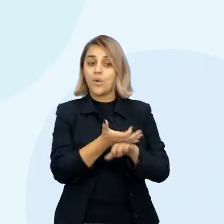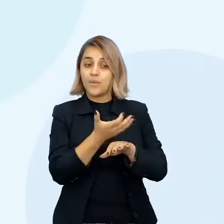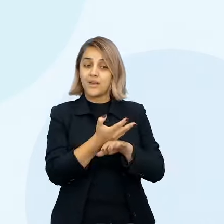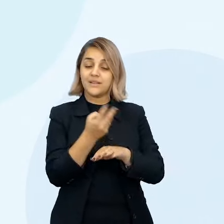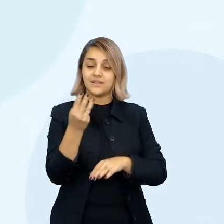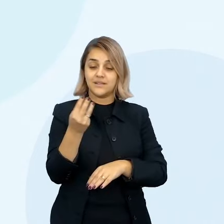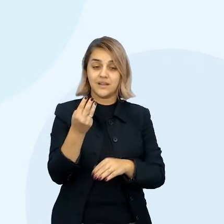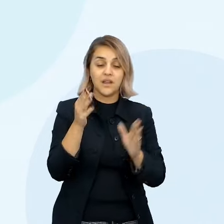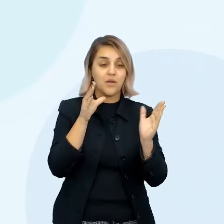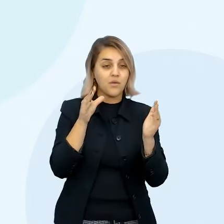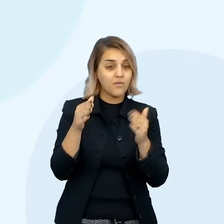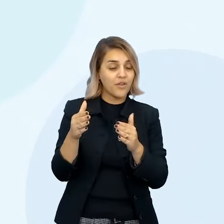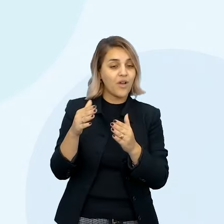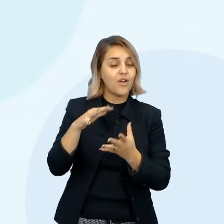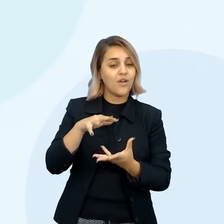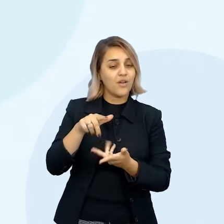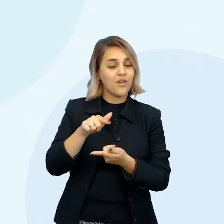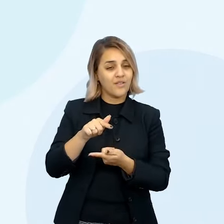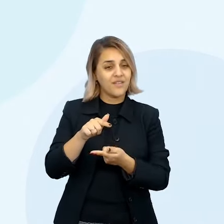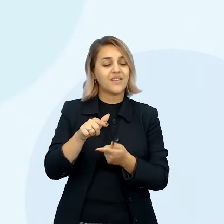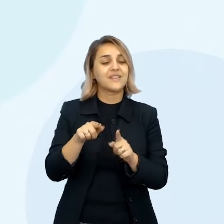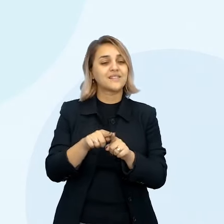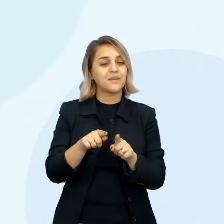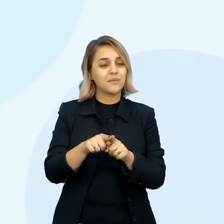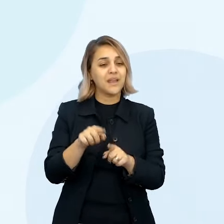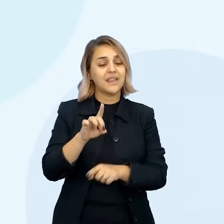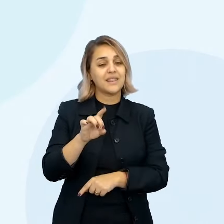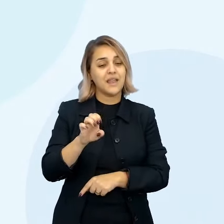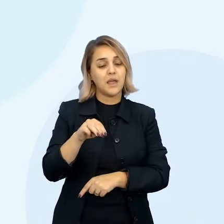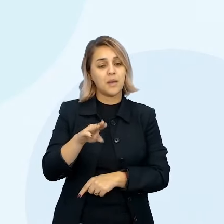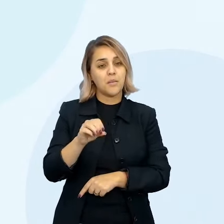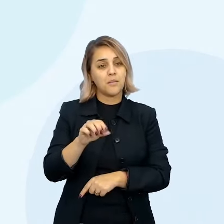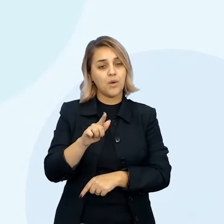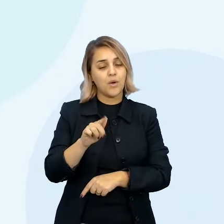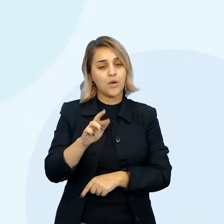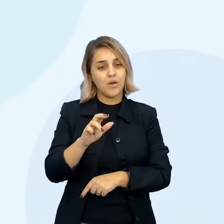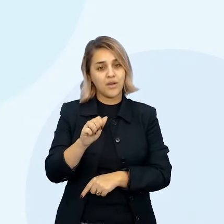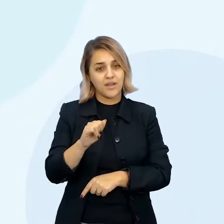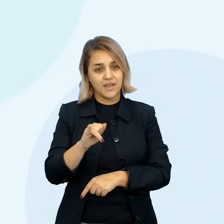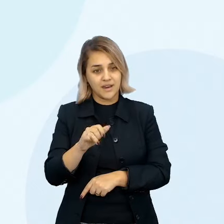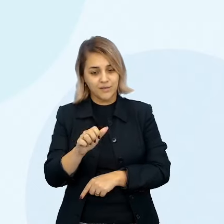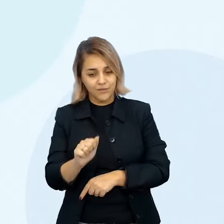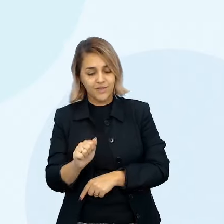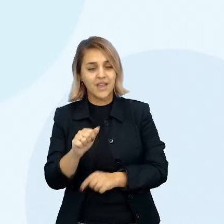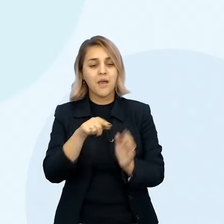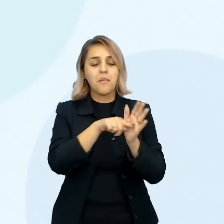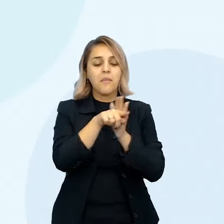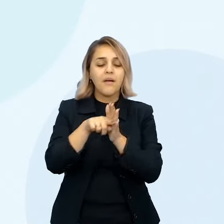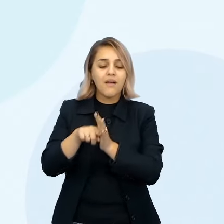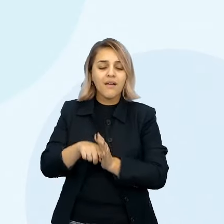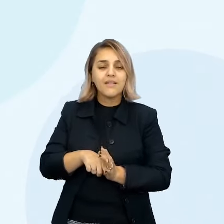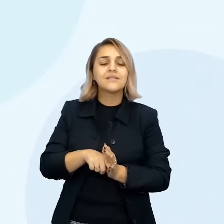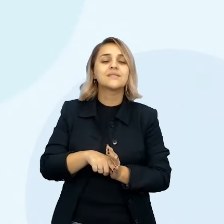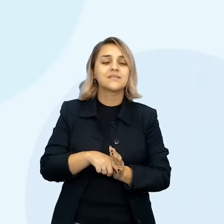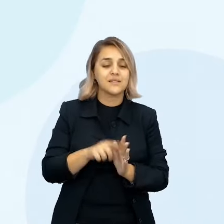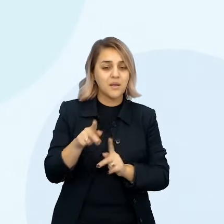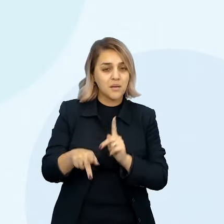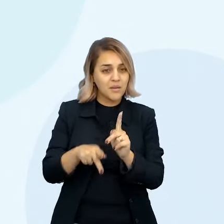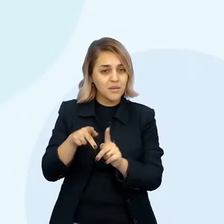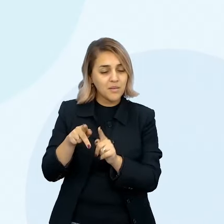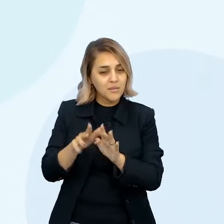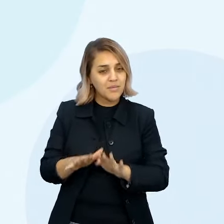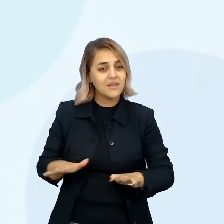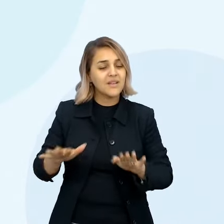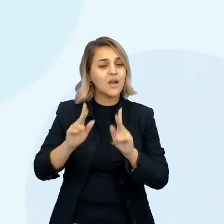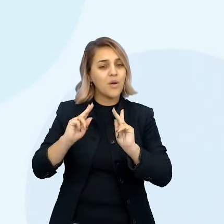mais focado aí na geografia, demografia, né, investigação das populações humanas, a gente consegue trazer bastante aí do que o